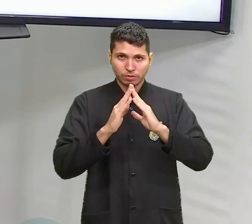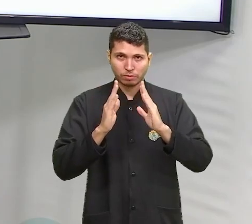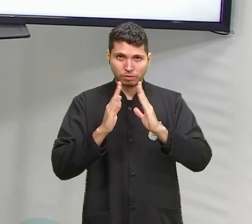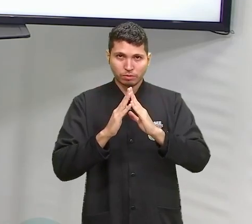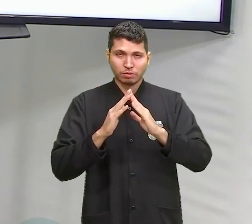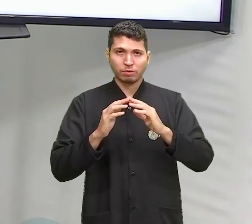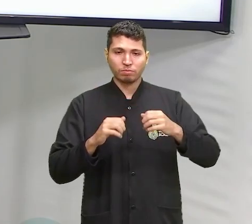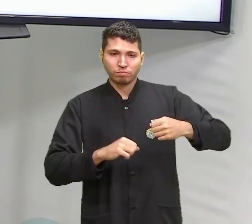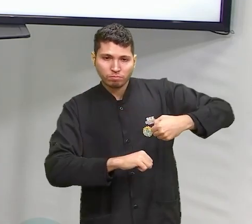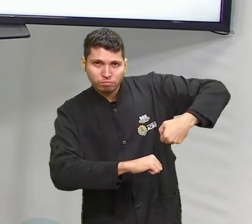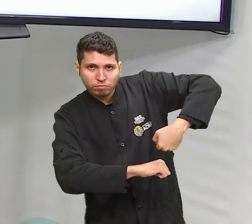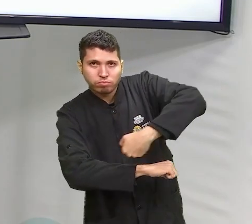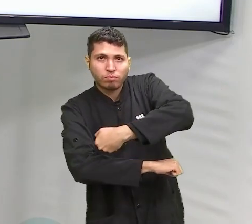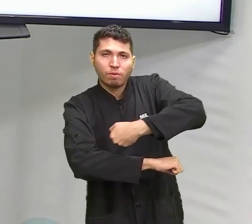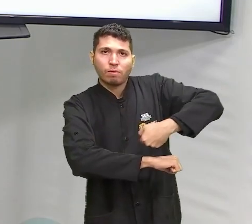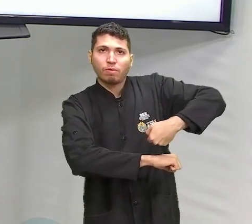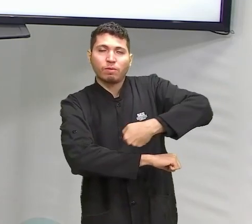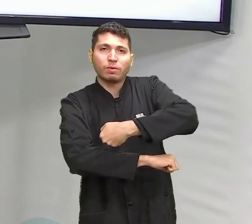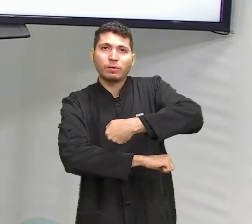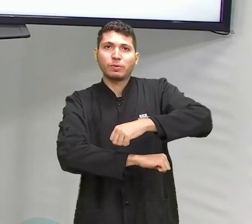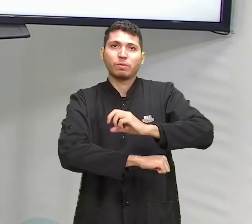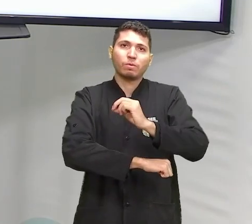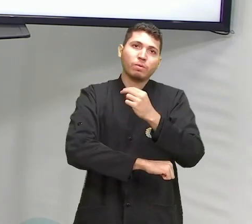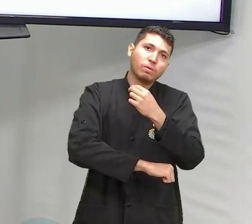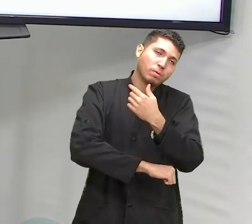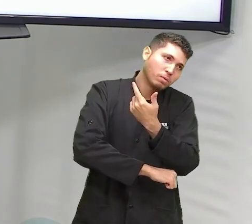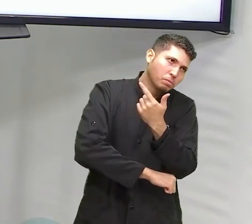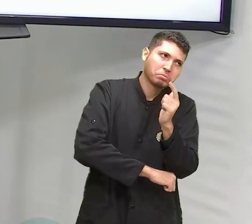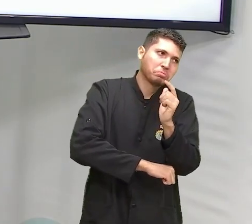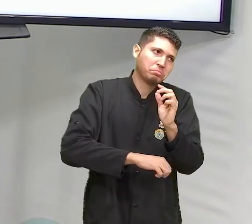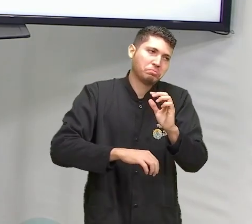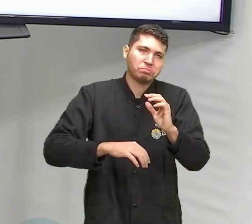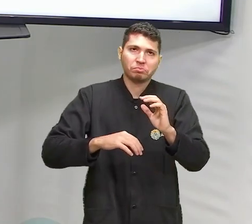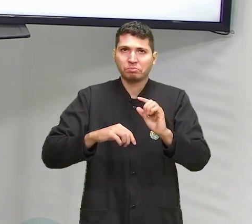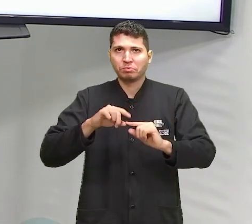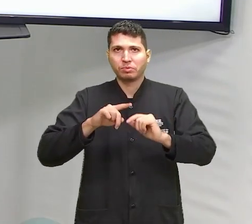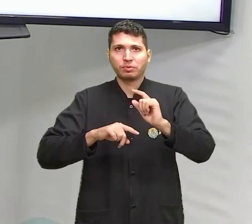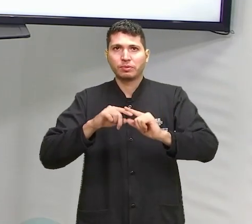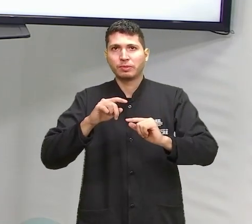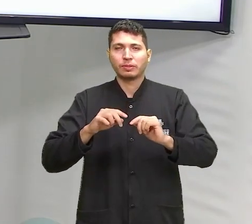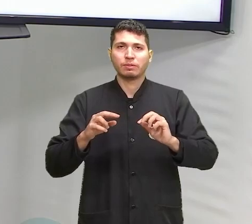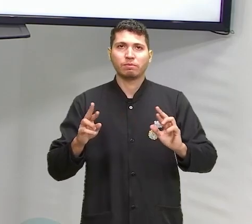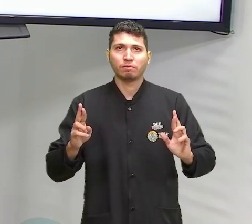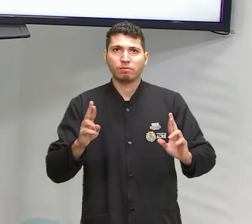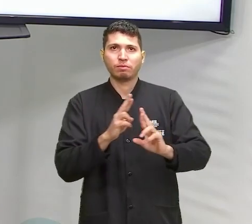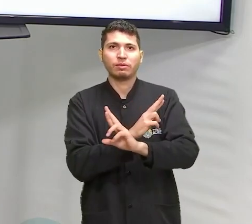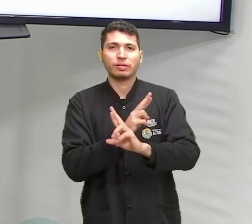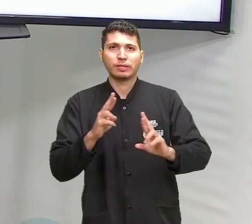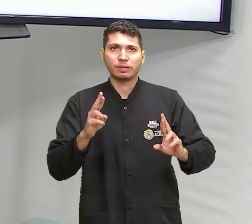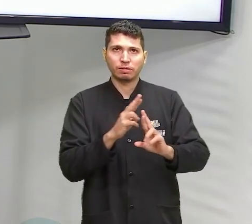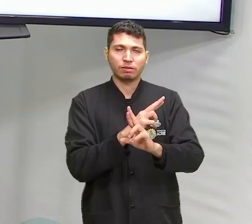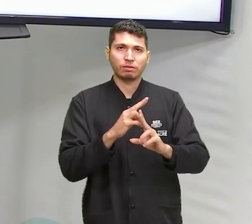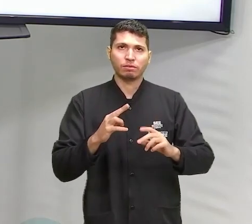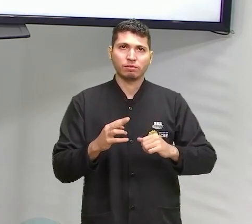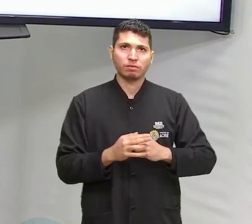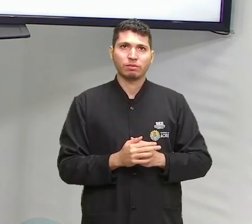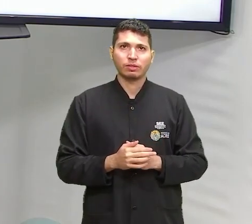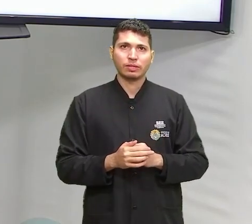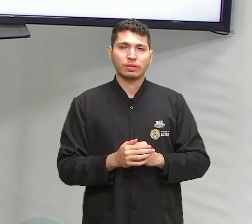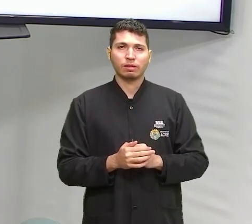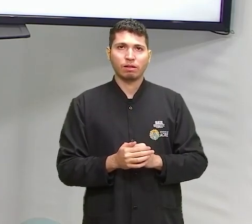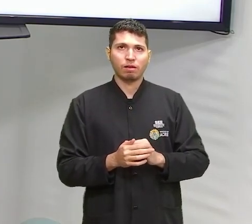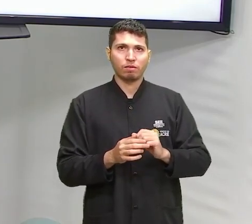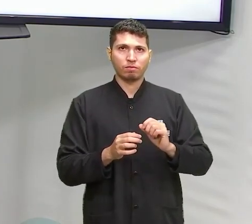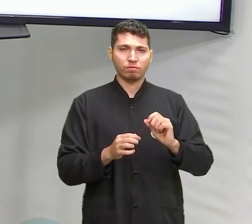aquecedor. A resistência ela tem uma característica bem legal também que está relacionada ao efeito Joule. Ela causa aquele aquecimento,